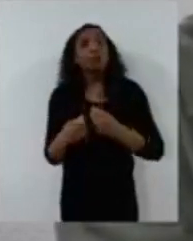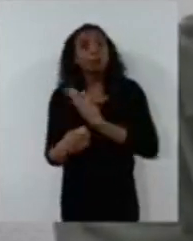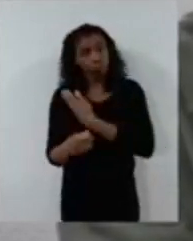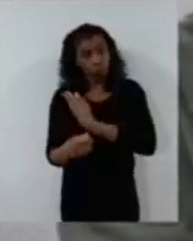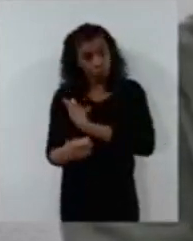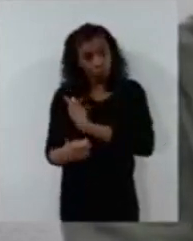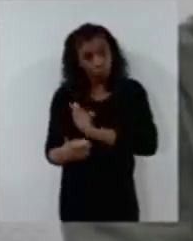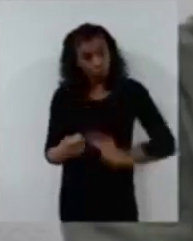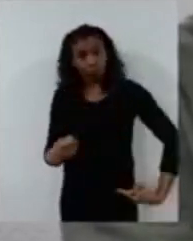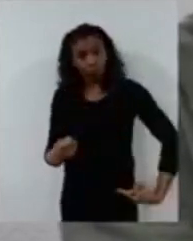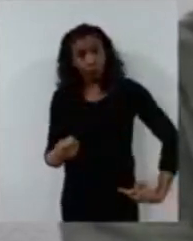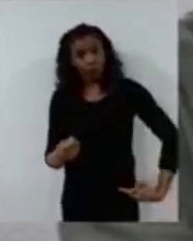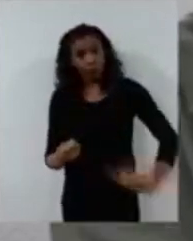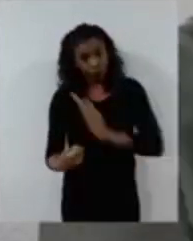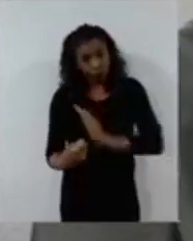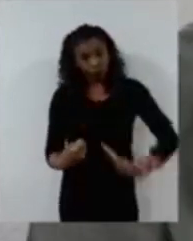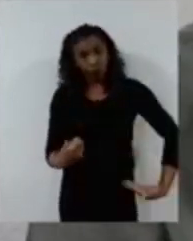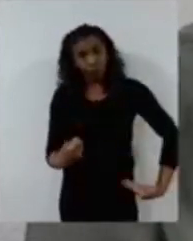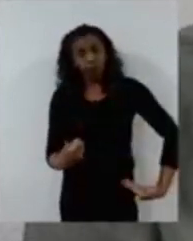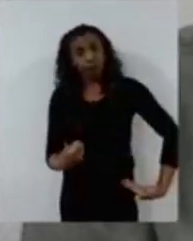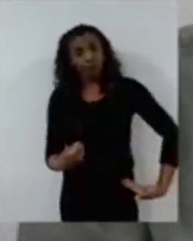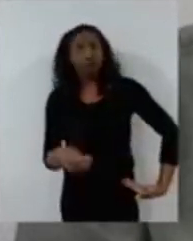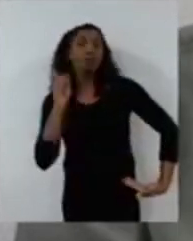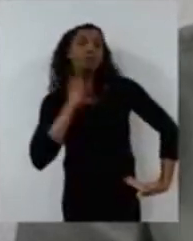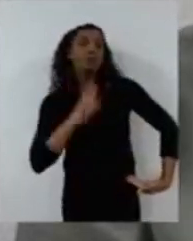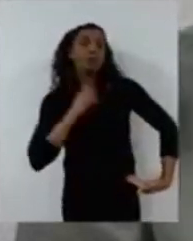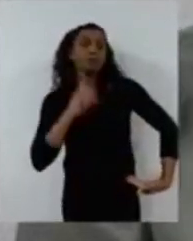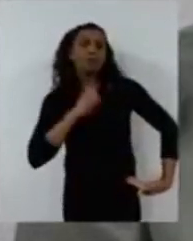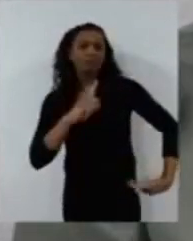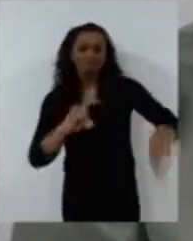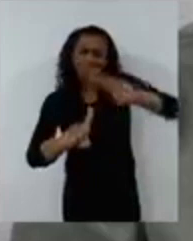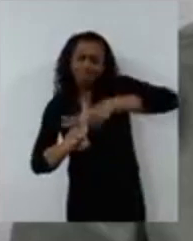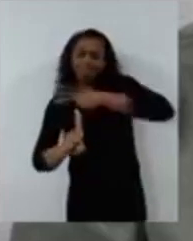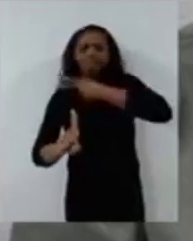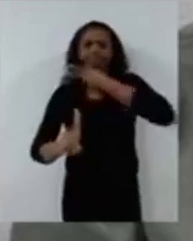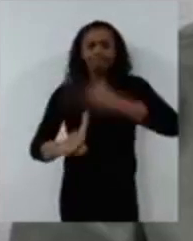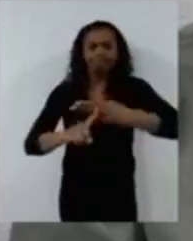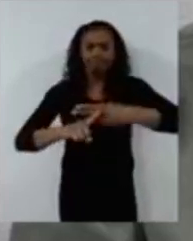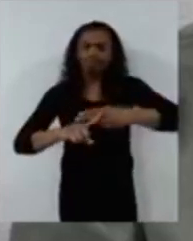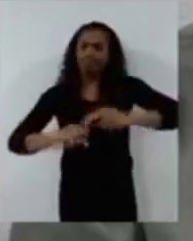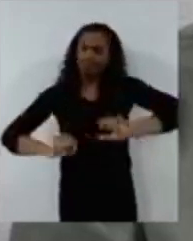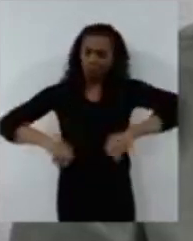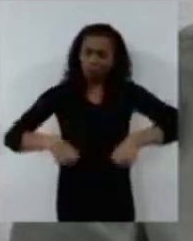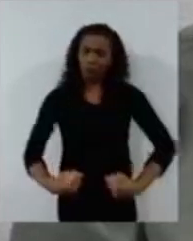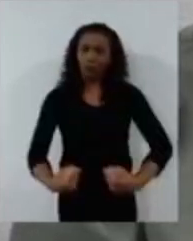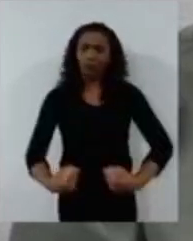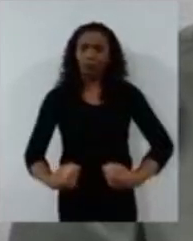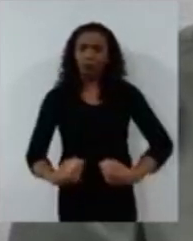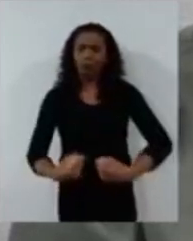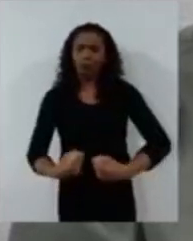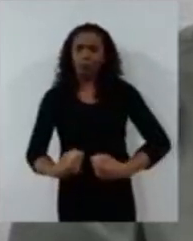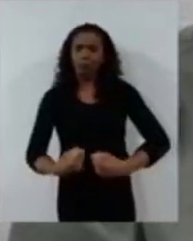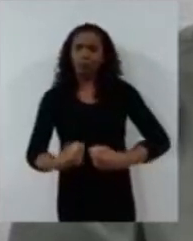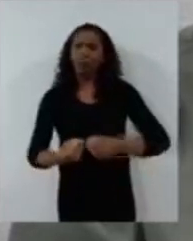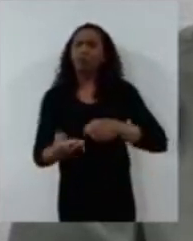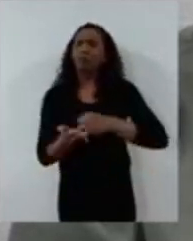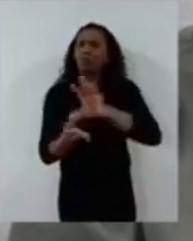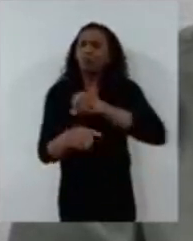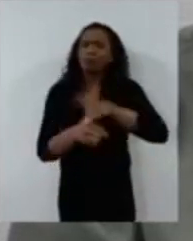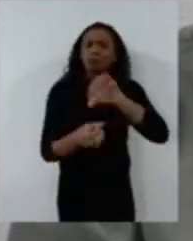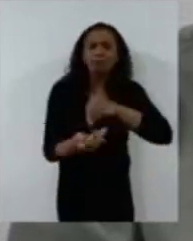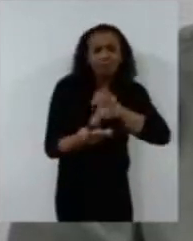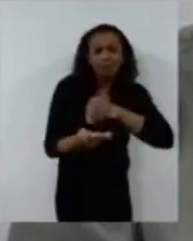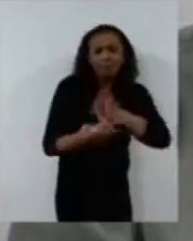Minas Gerais redobre os seus esforços para nos enviar um volume muito maior